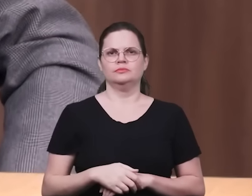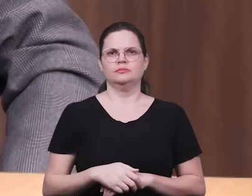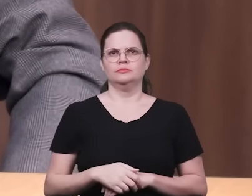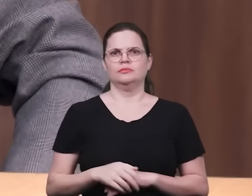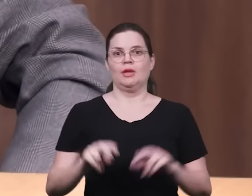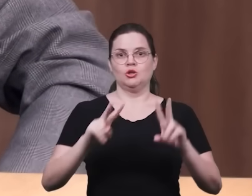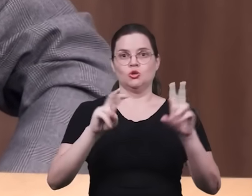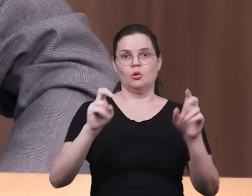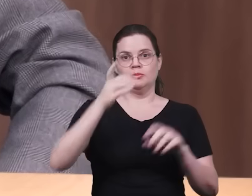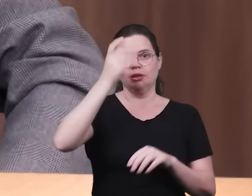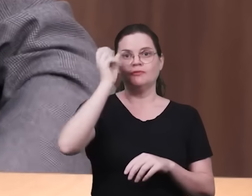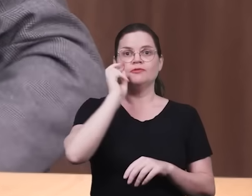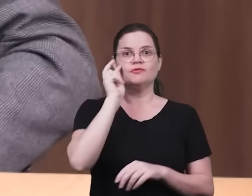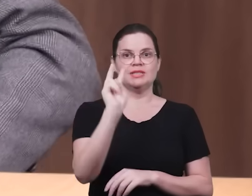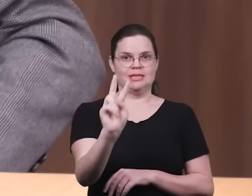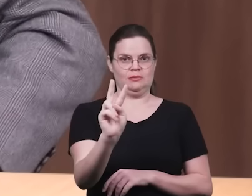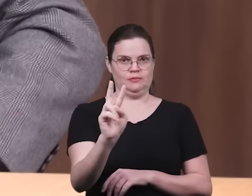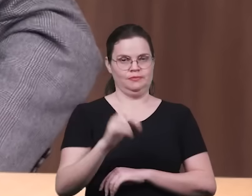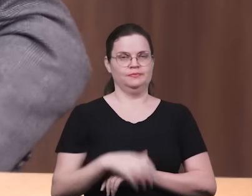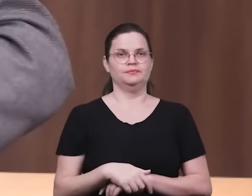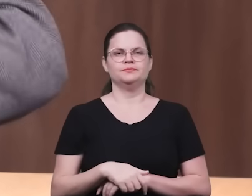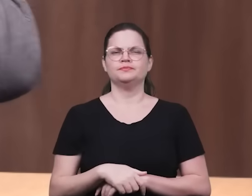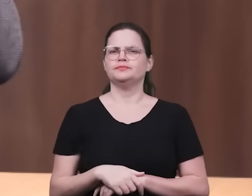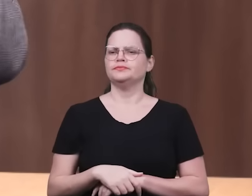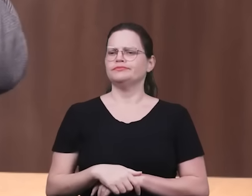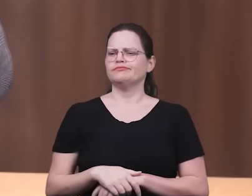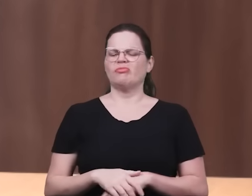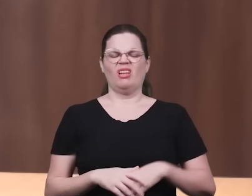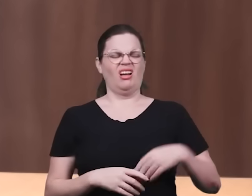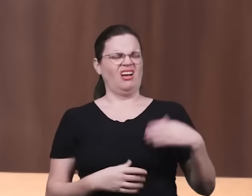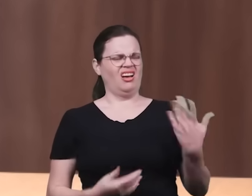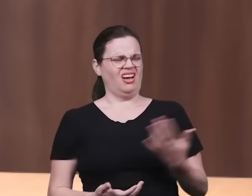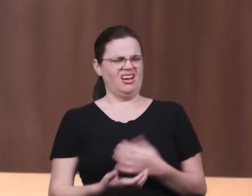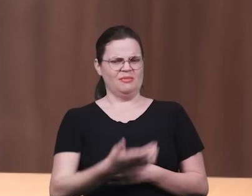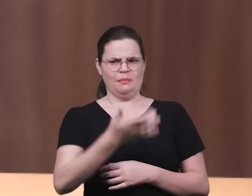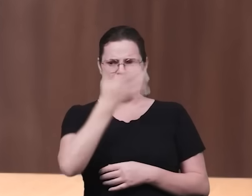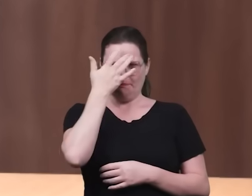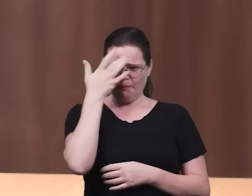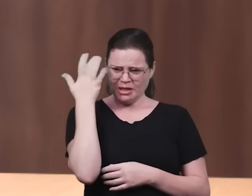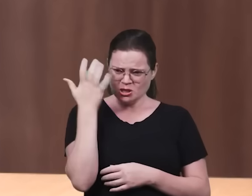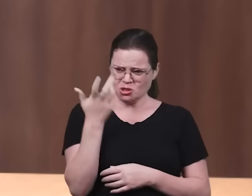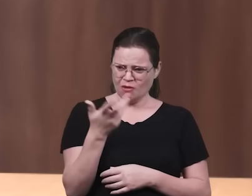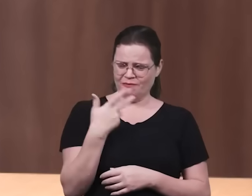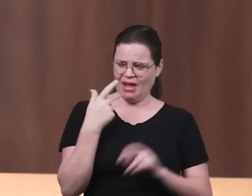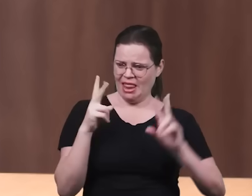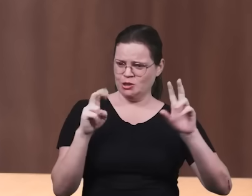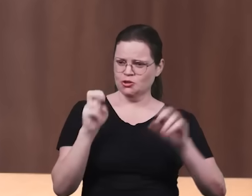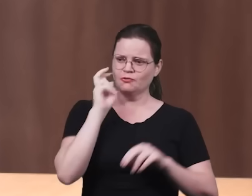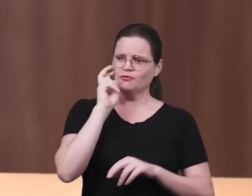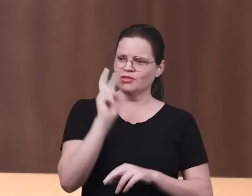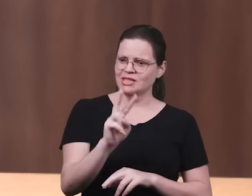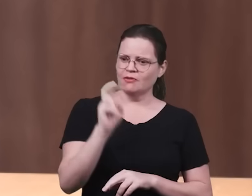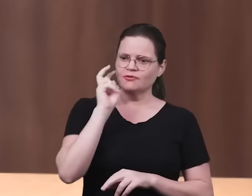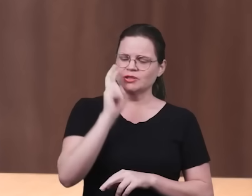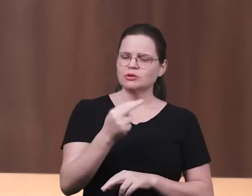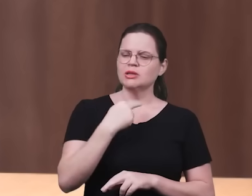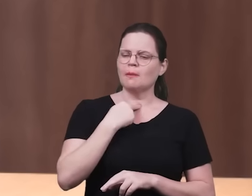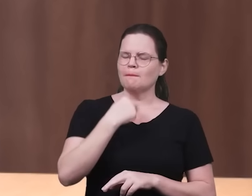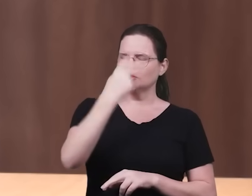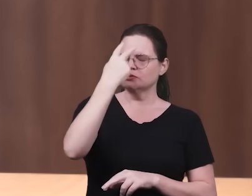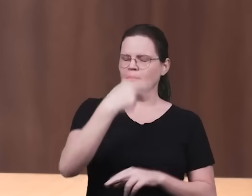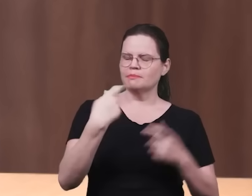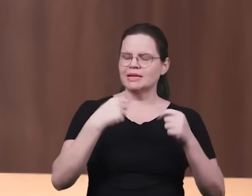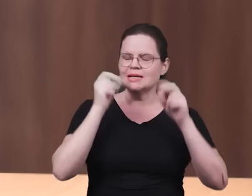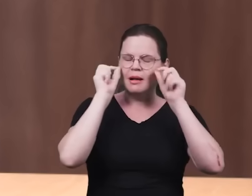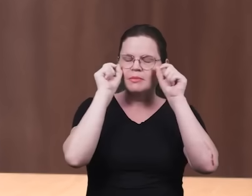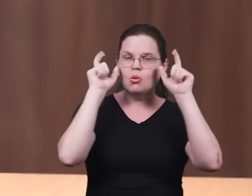falou sobre visões. Ele diz assim, tem muita gente falando em visões. Aí, visão não pode ser de olho fechado, visão de